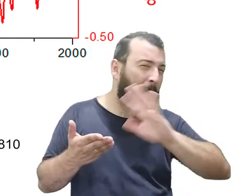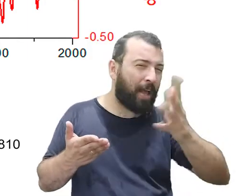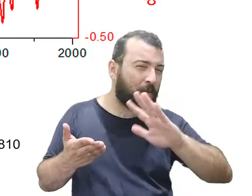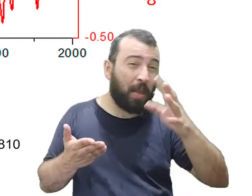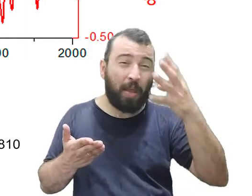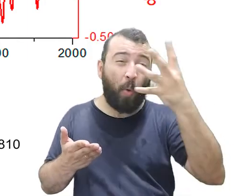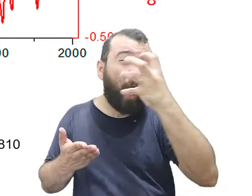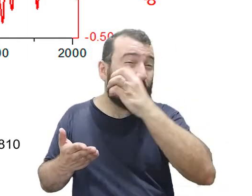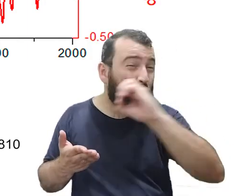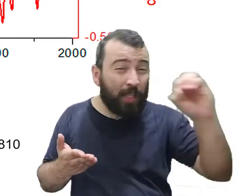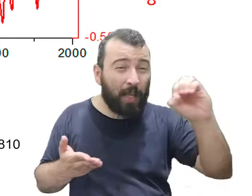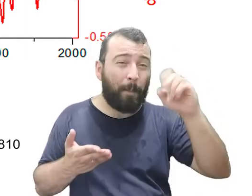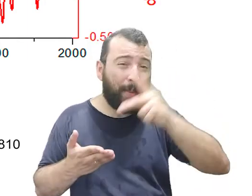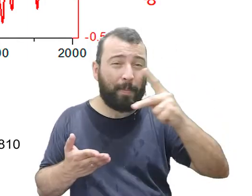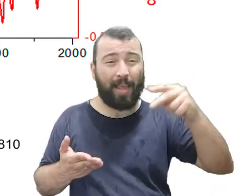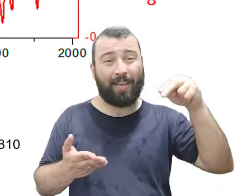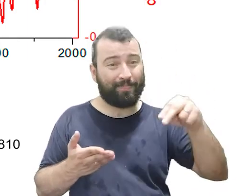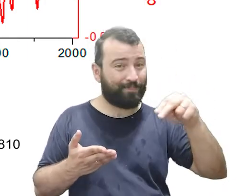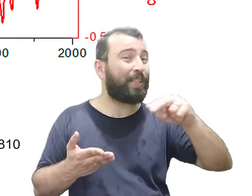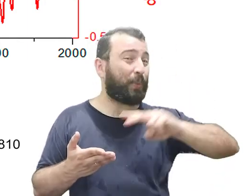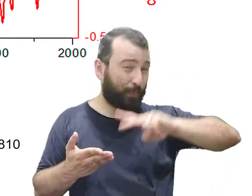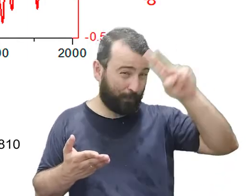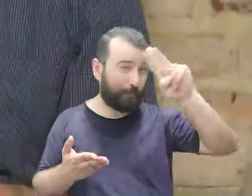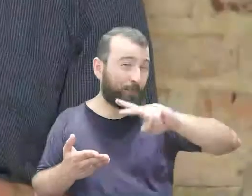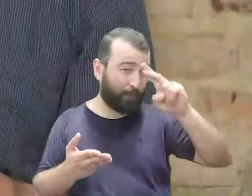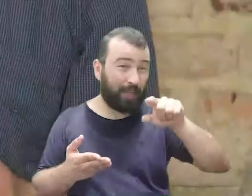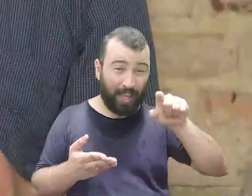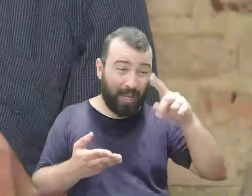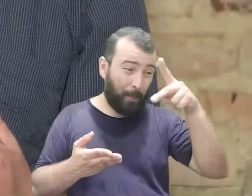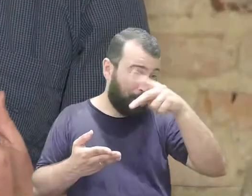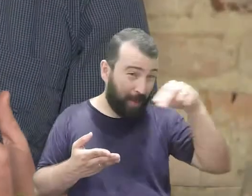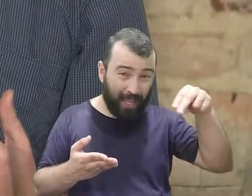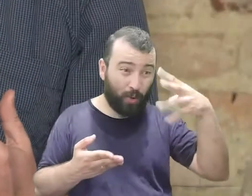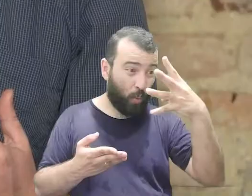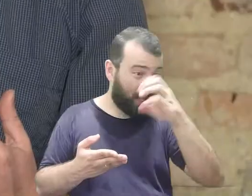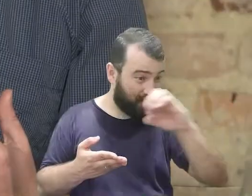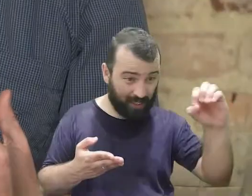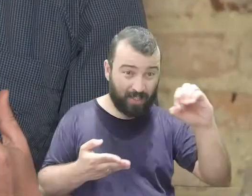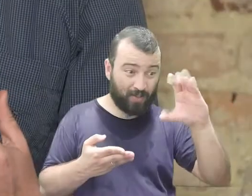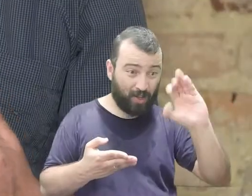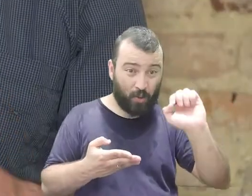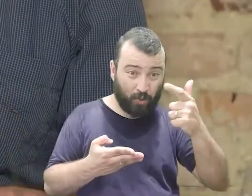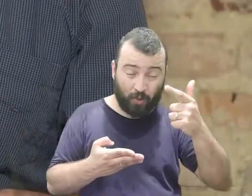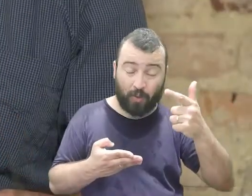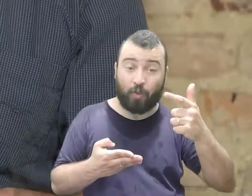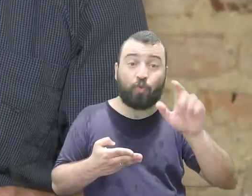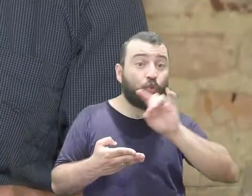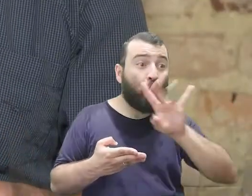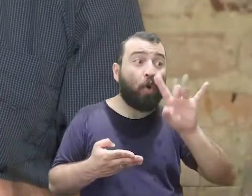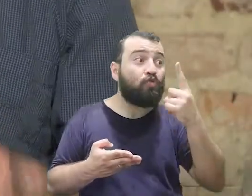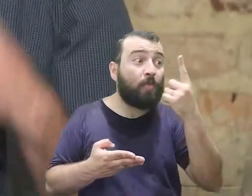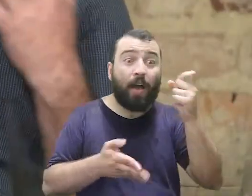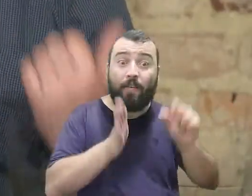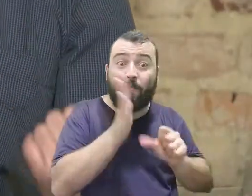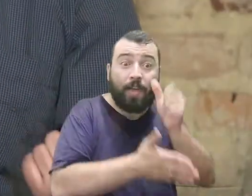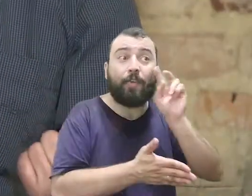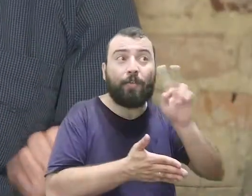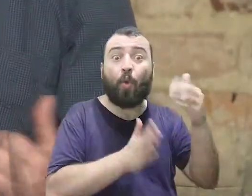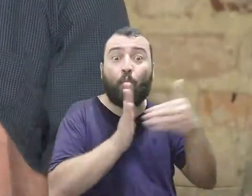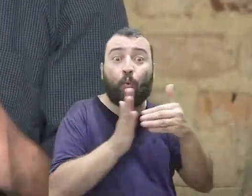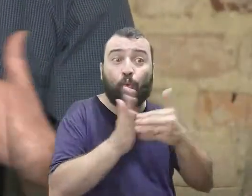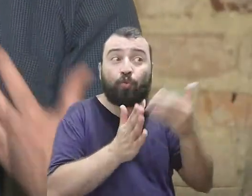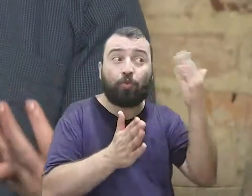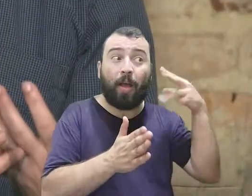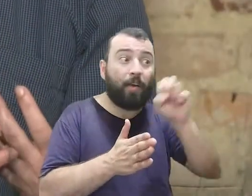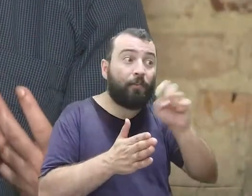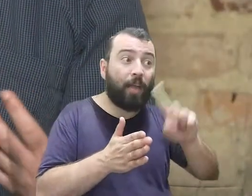valores próximos de 400 ppm de CO2. Esses valores de 400 ppm de CO2 só foram avistados da última vez,